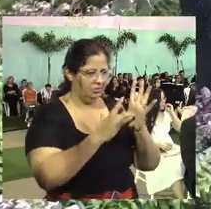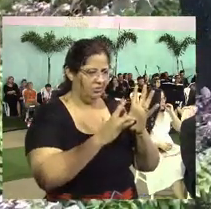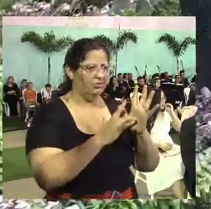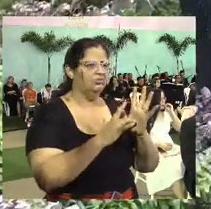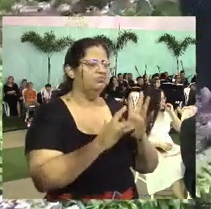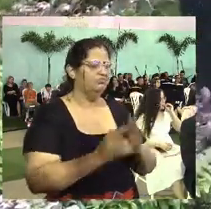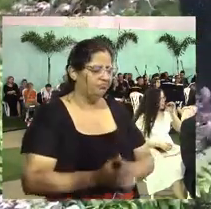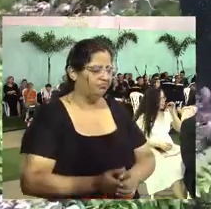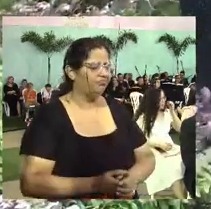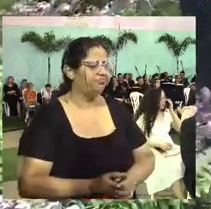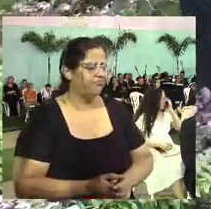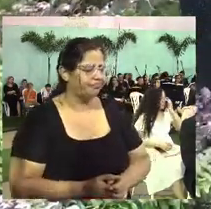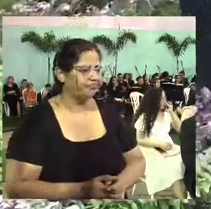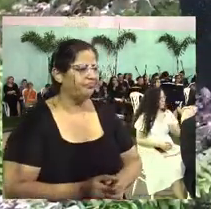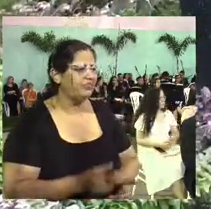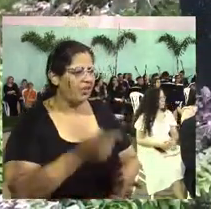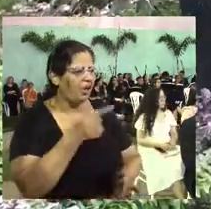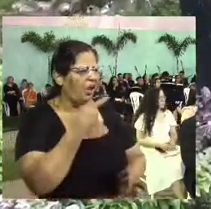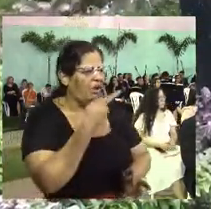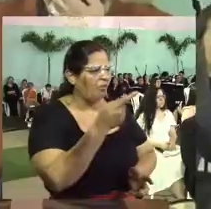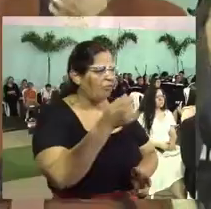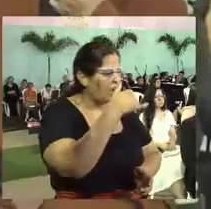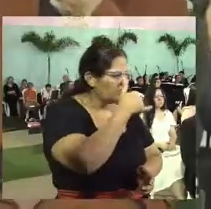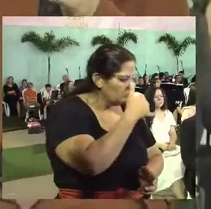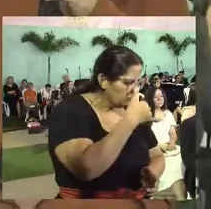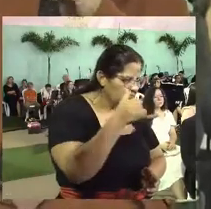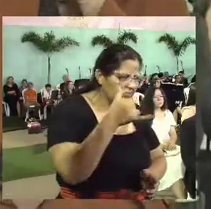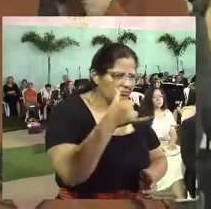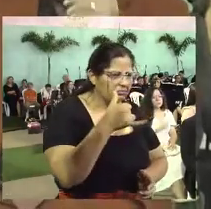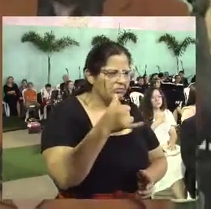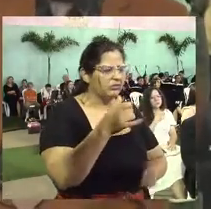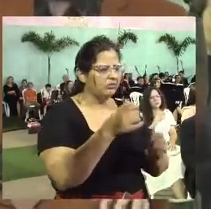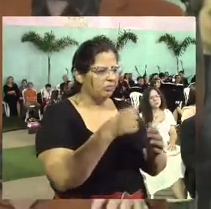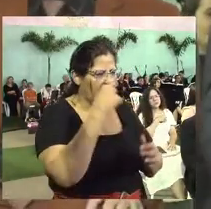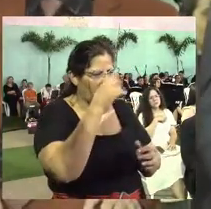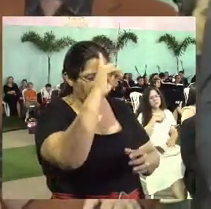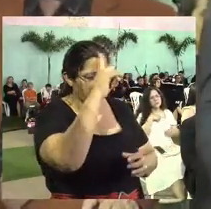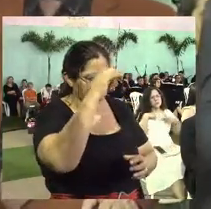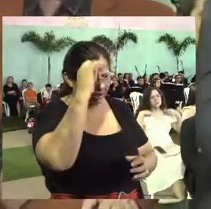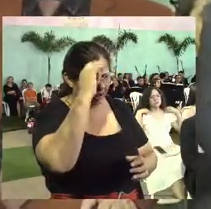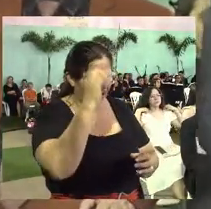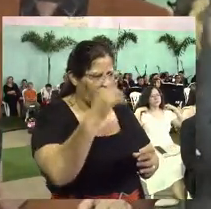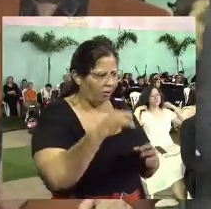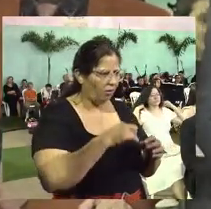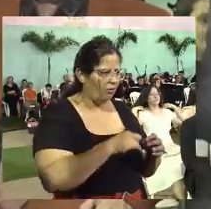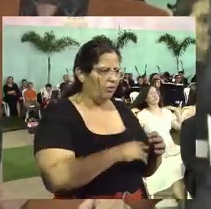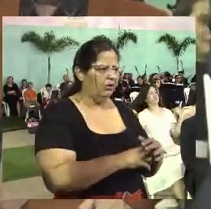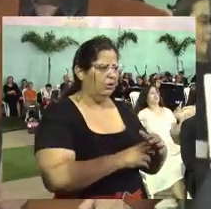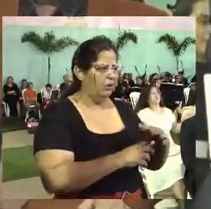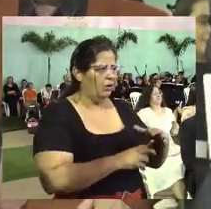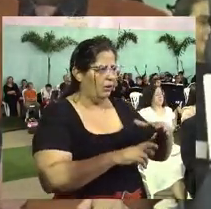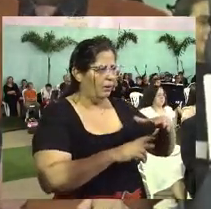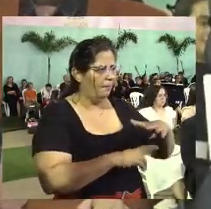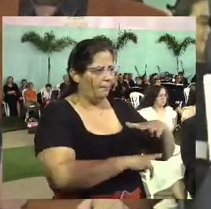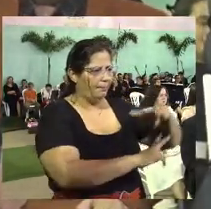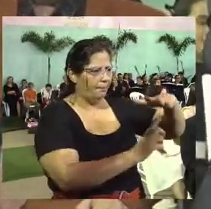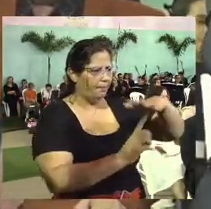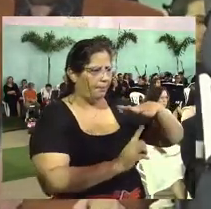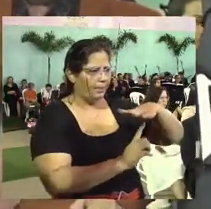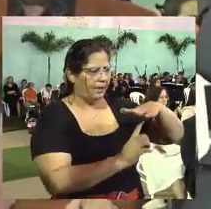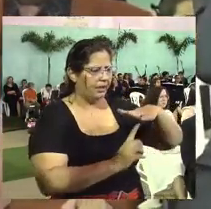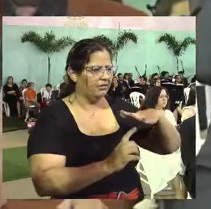almas na escola pregue na boca de fumo pregue no hospital prega na feira prega na faculdade